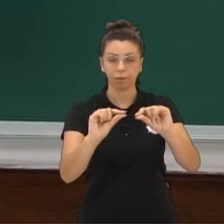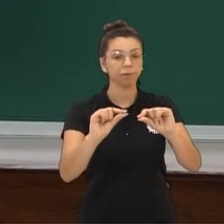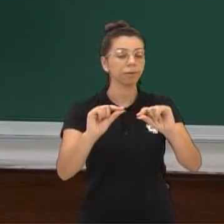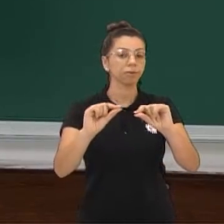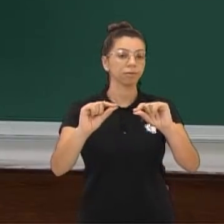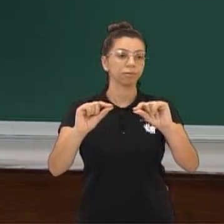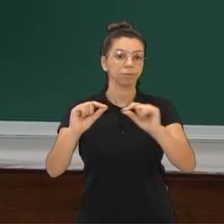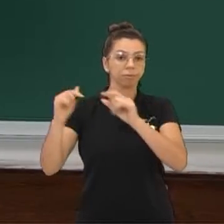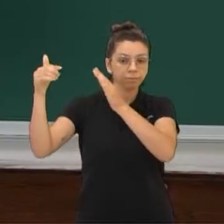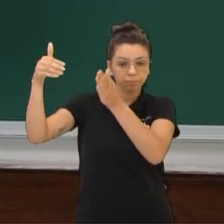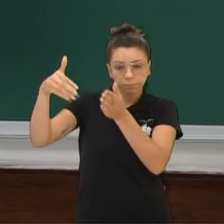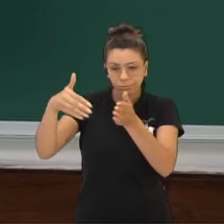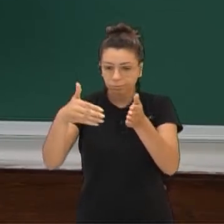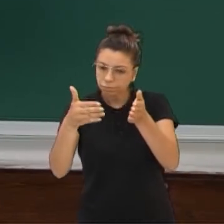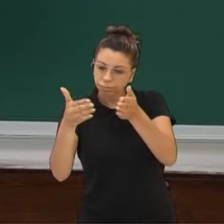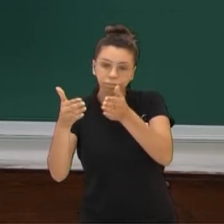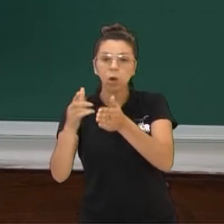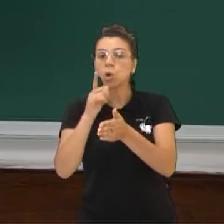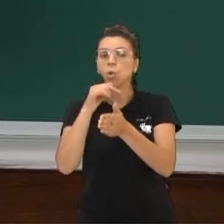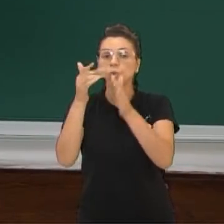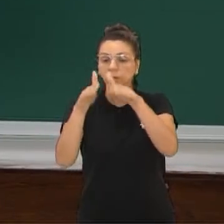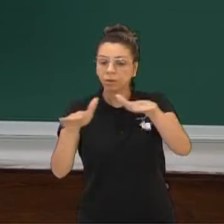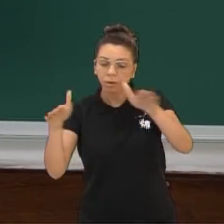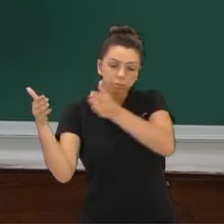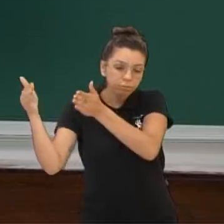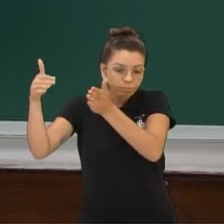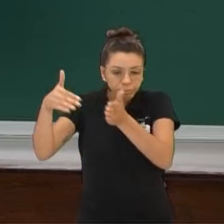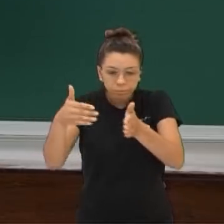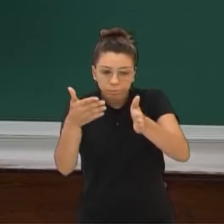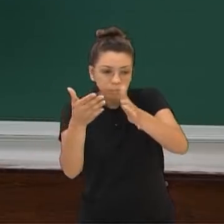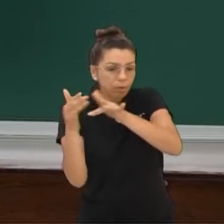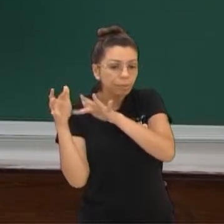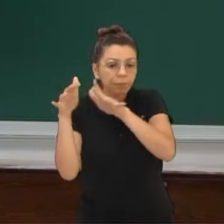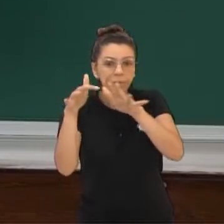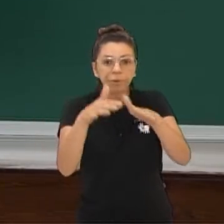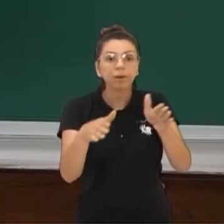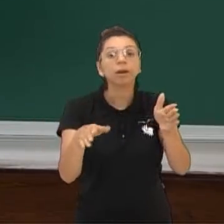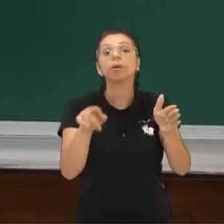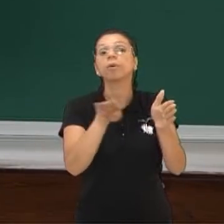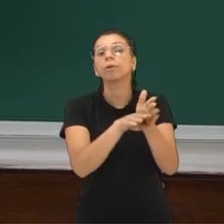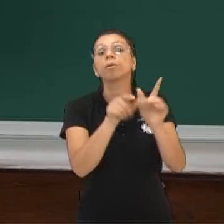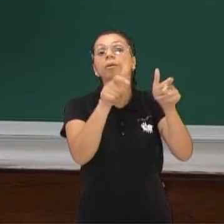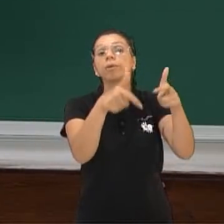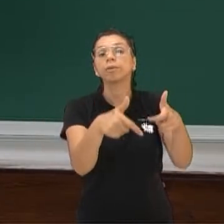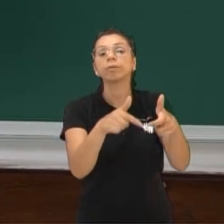mapinha? Cruzaram ali o oceano e chegaram, então, na Grã-Bretanha.